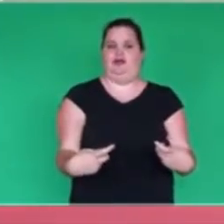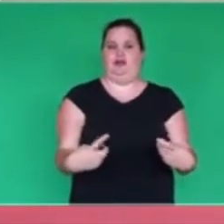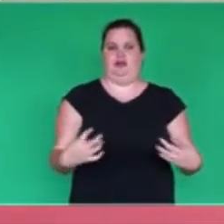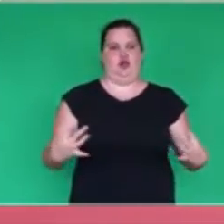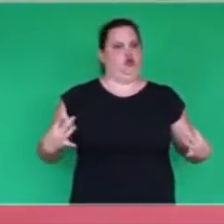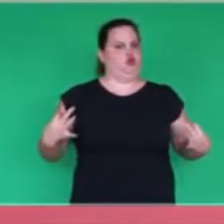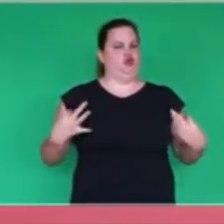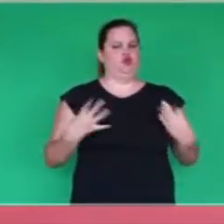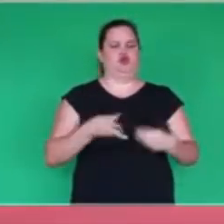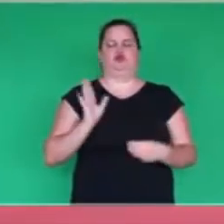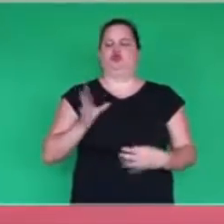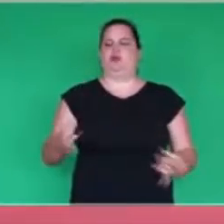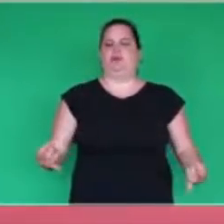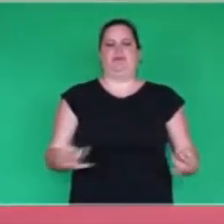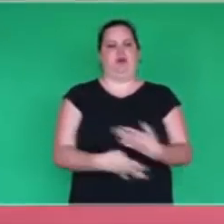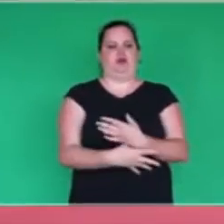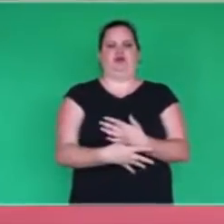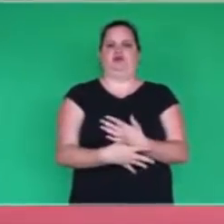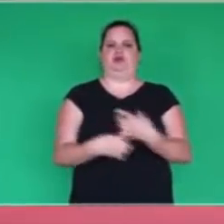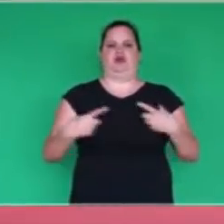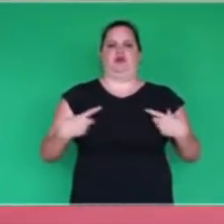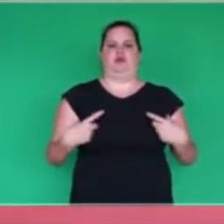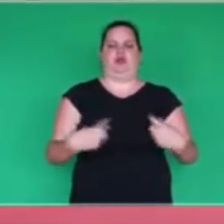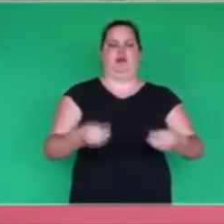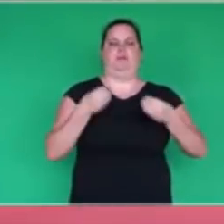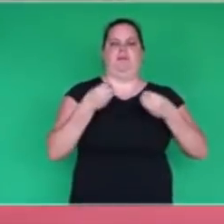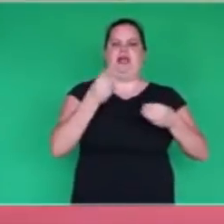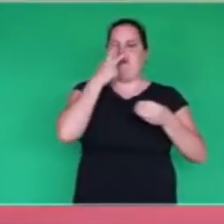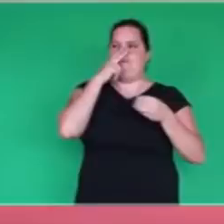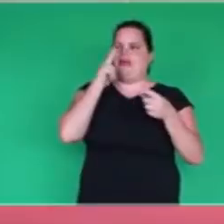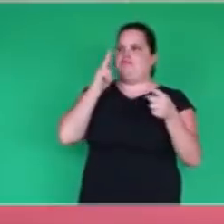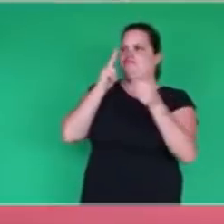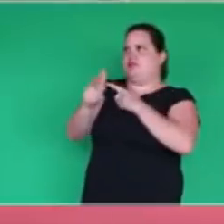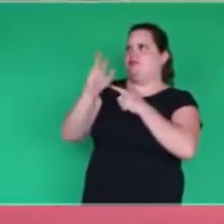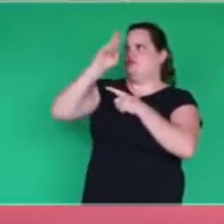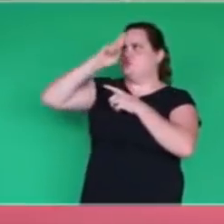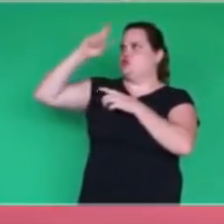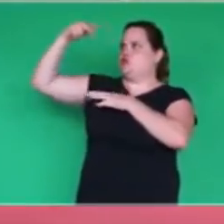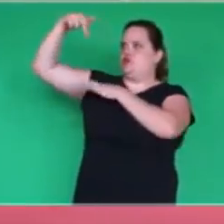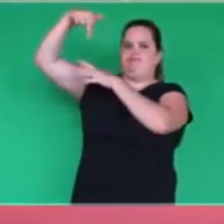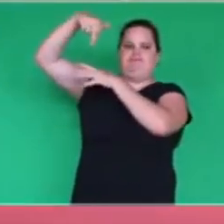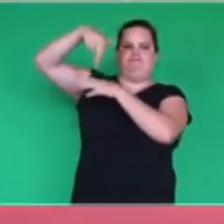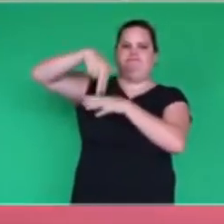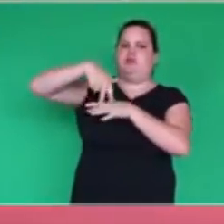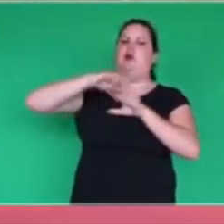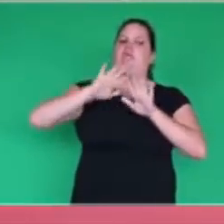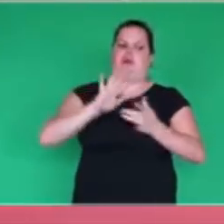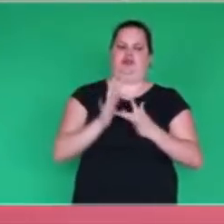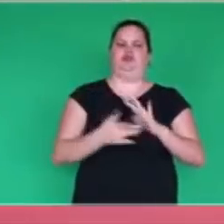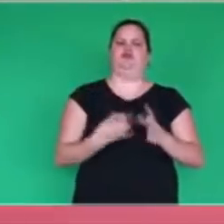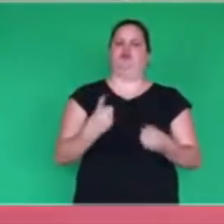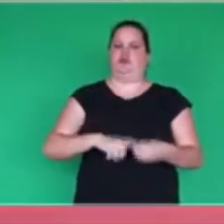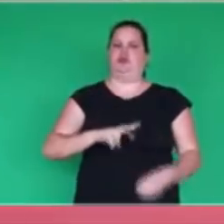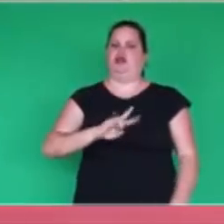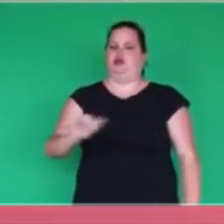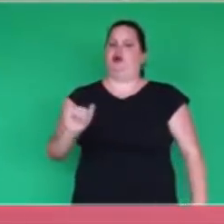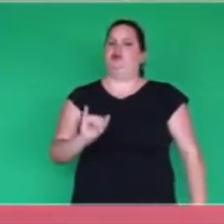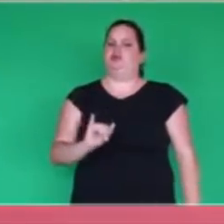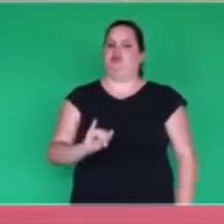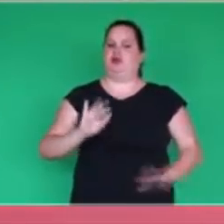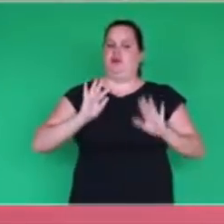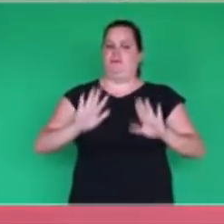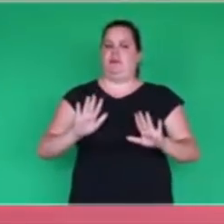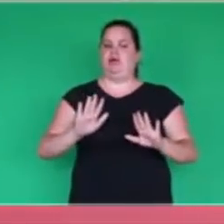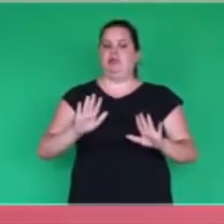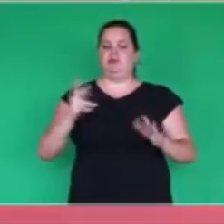grande batalha, para impedir que Jesus venha para Jerusalém. Mas Jesus virá. Mas para ele vir,